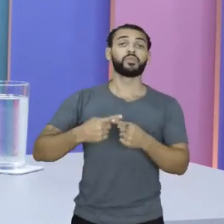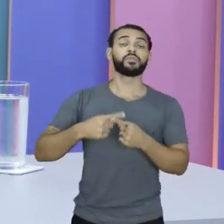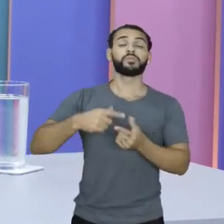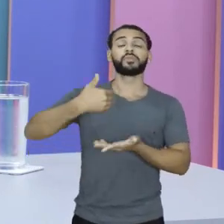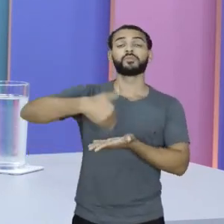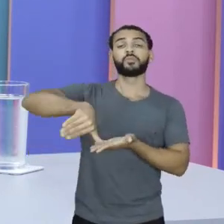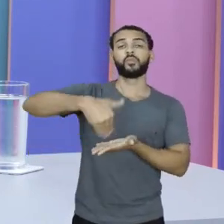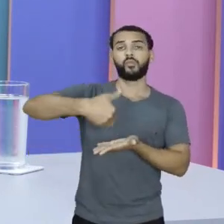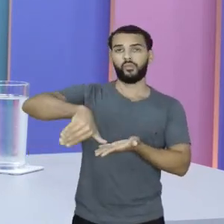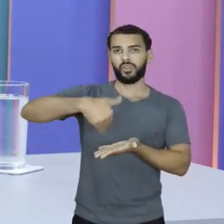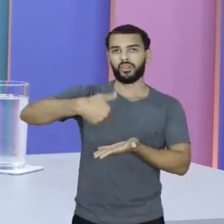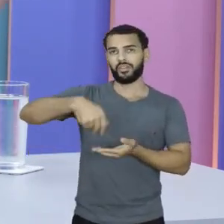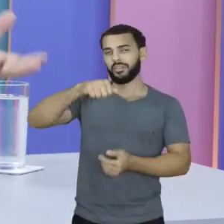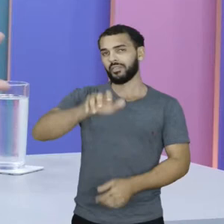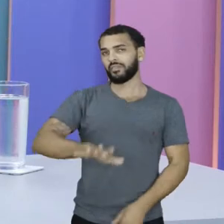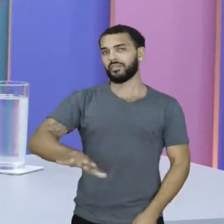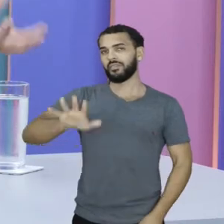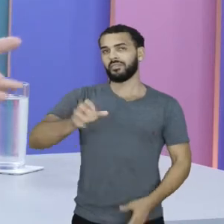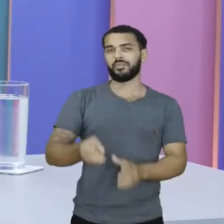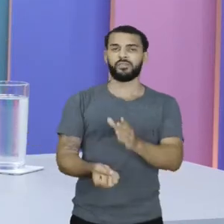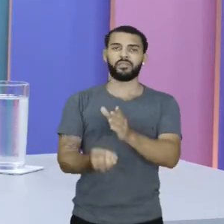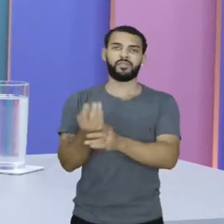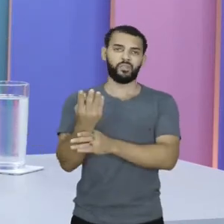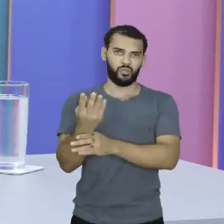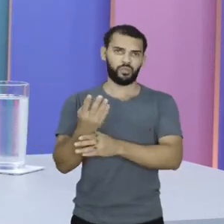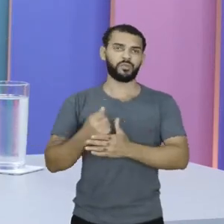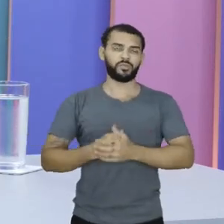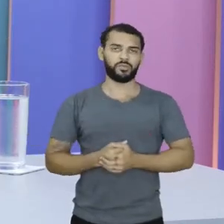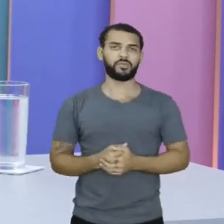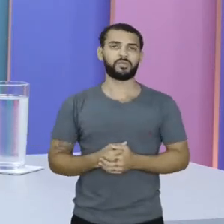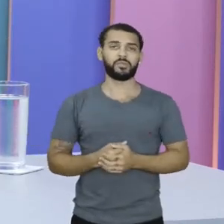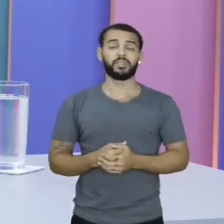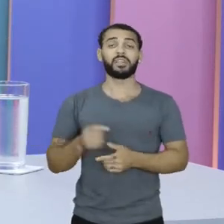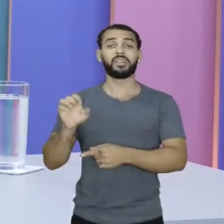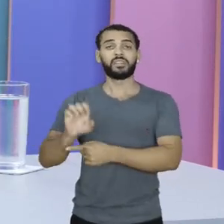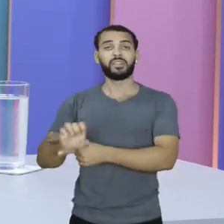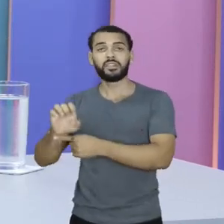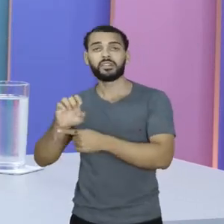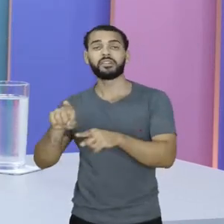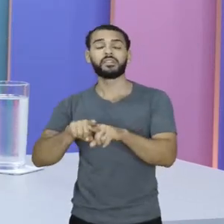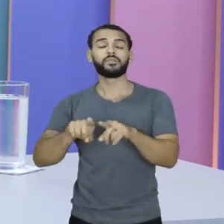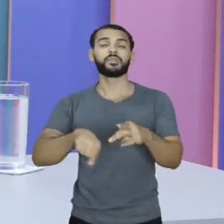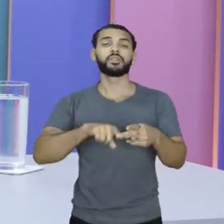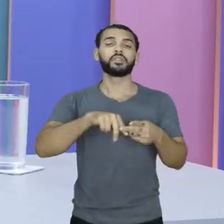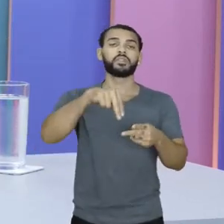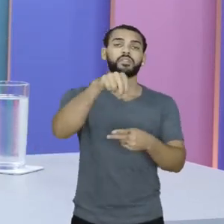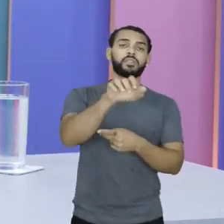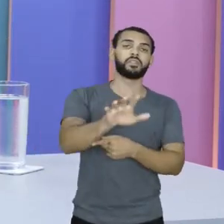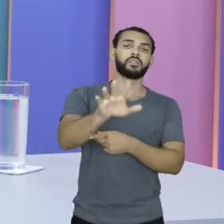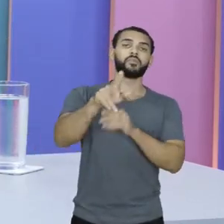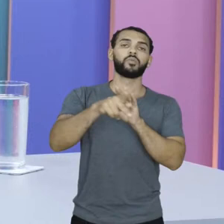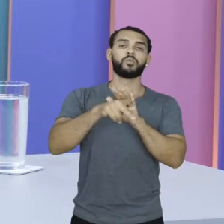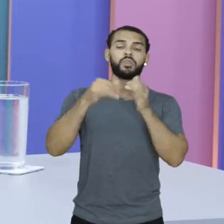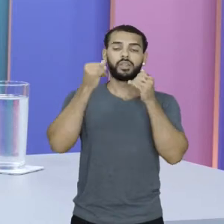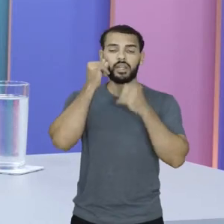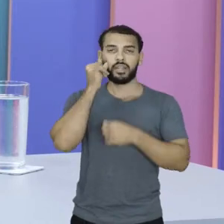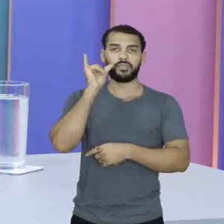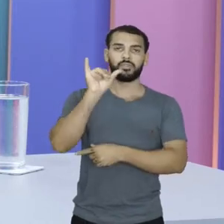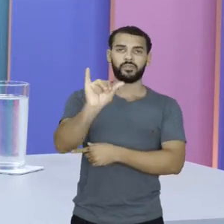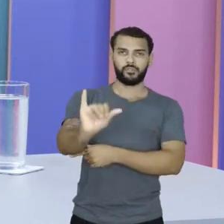Nacional, né? No Rio Grande do Sul, criamos a Secretaria Estadual, depois a Secretaria Nacional de Combate ao Racismo,